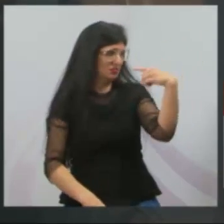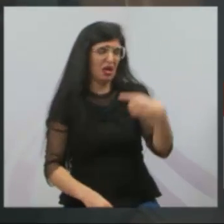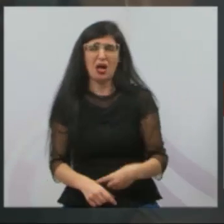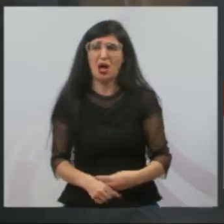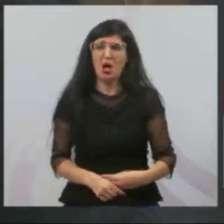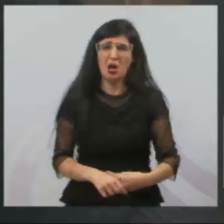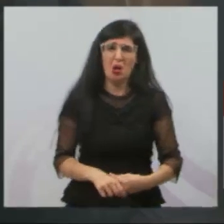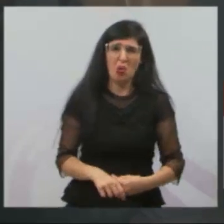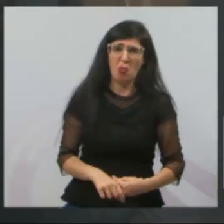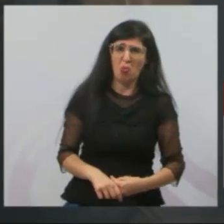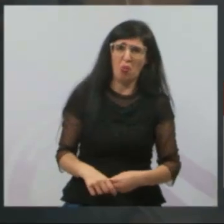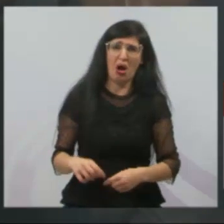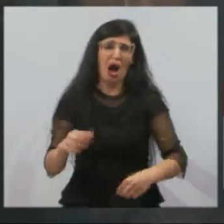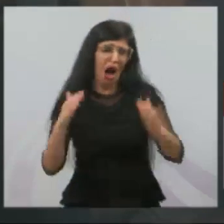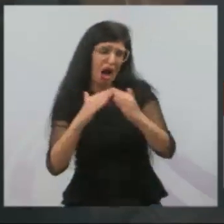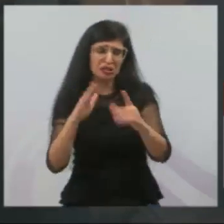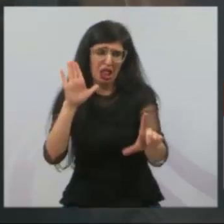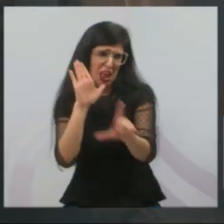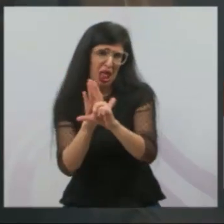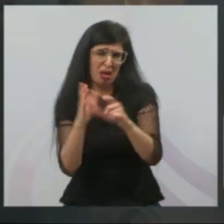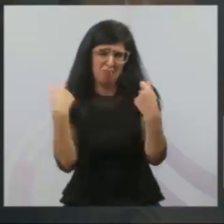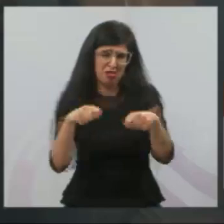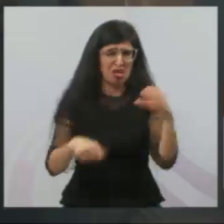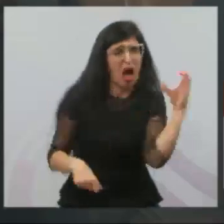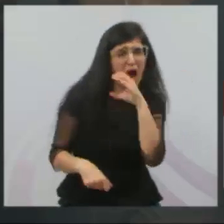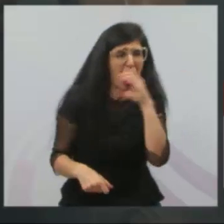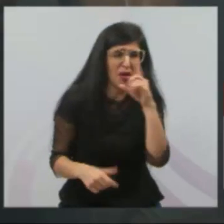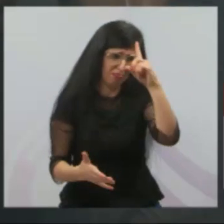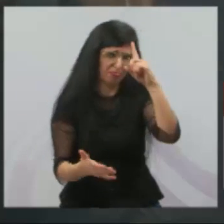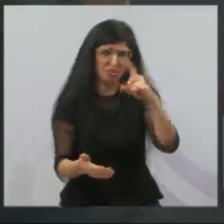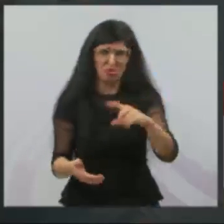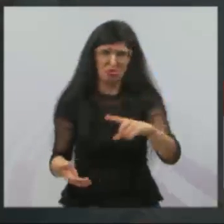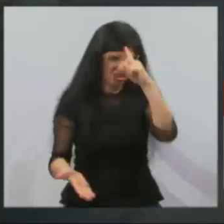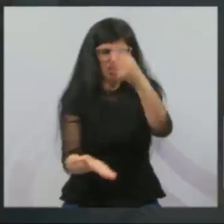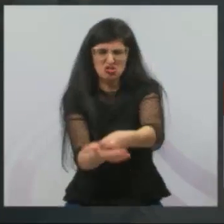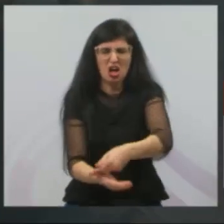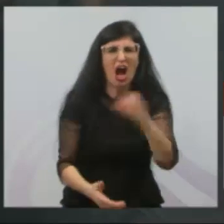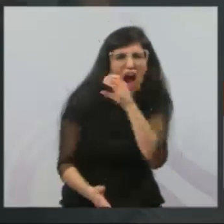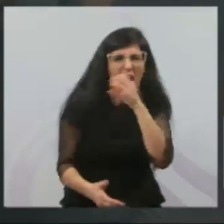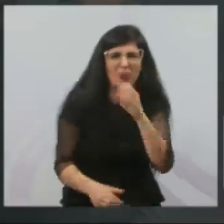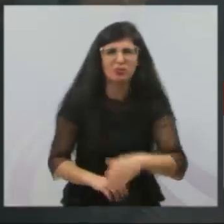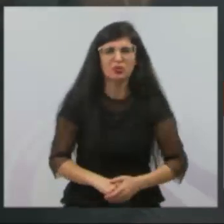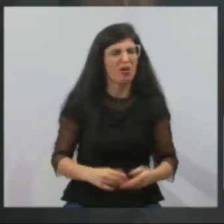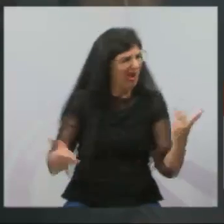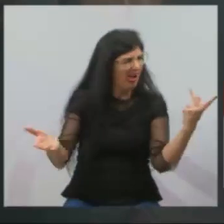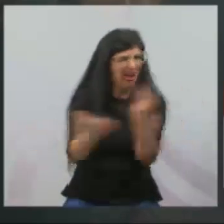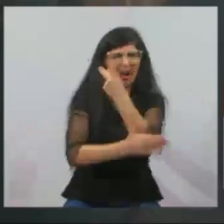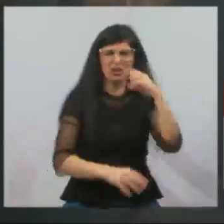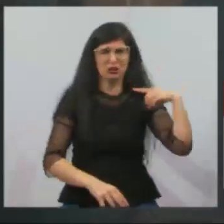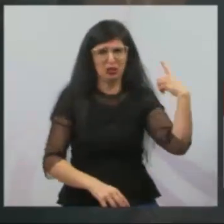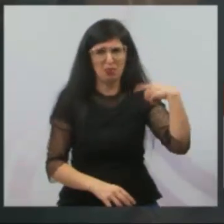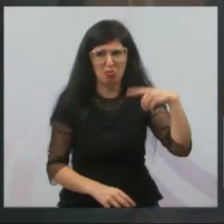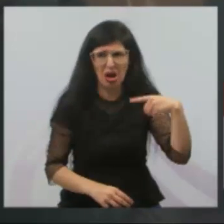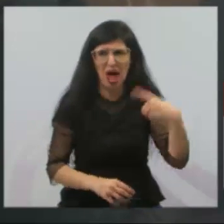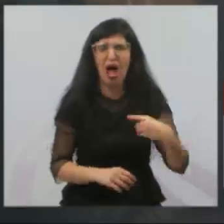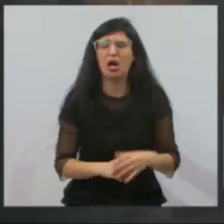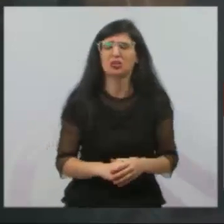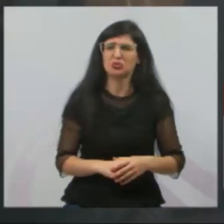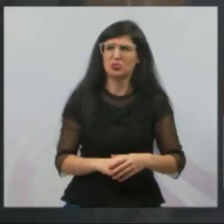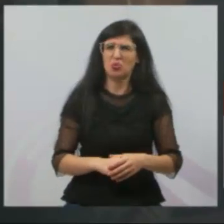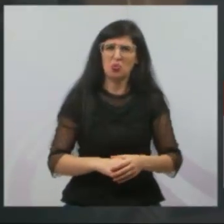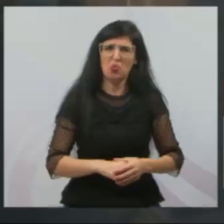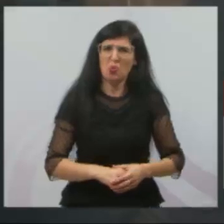aqui eu concordo com o vereador que me antecedeu, é covardia dos deputados que votaram a favor dessa reforma